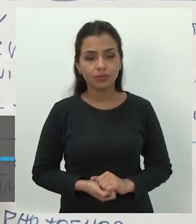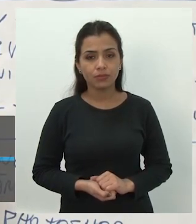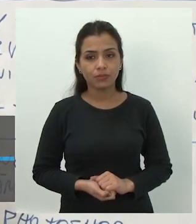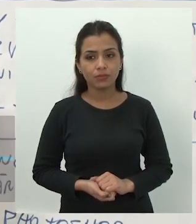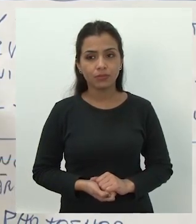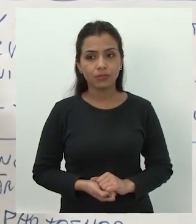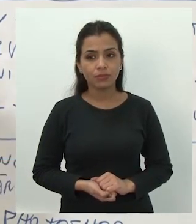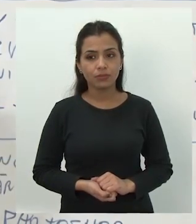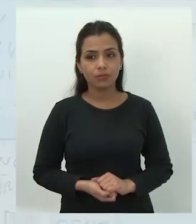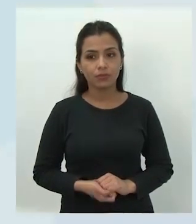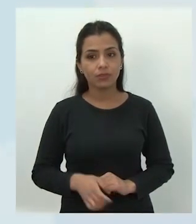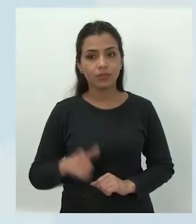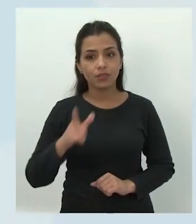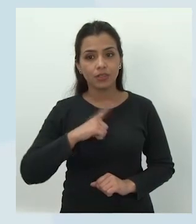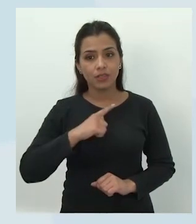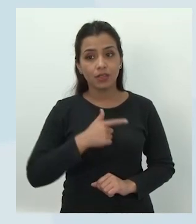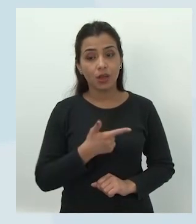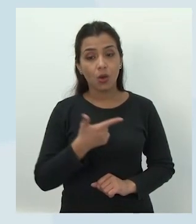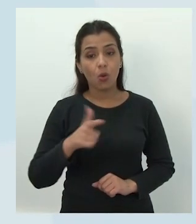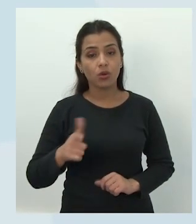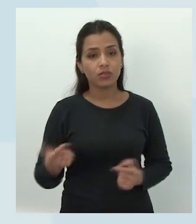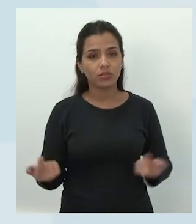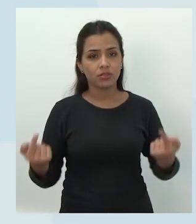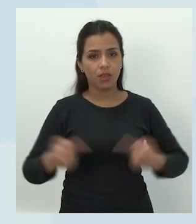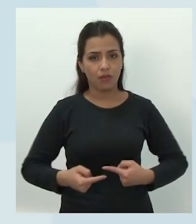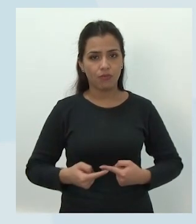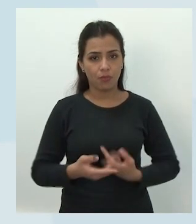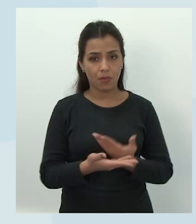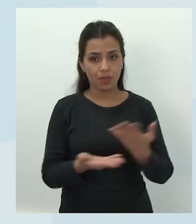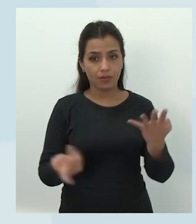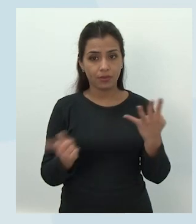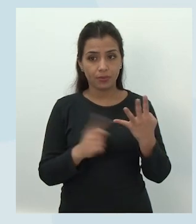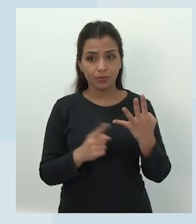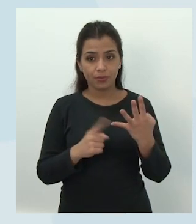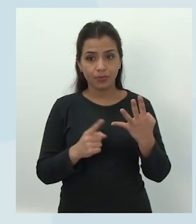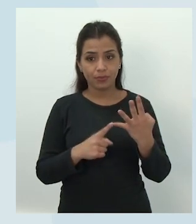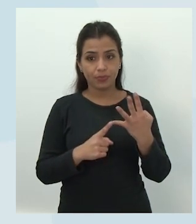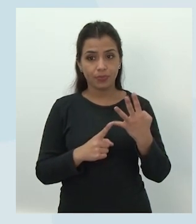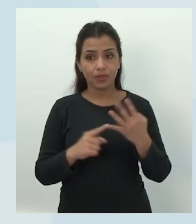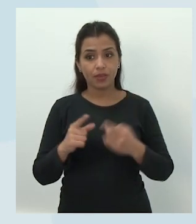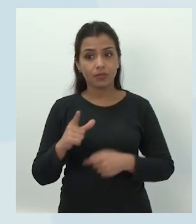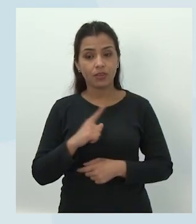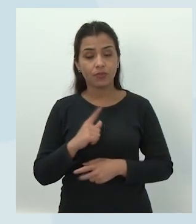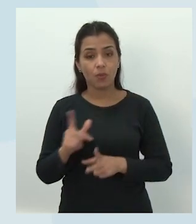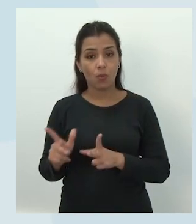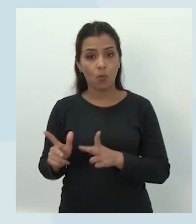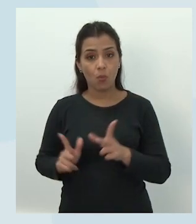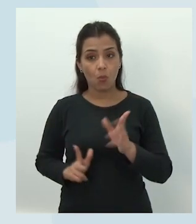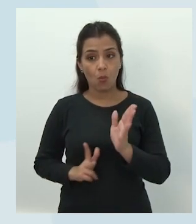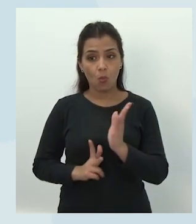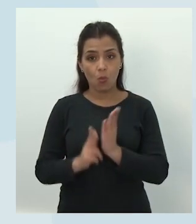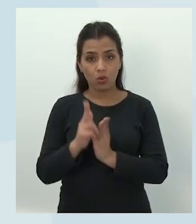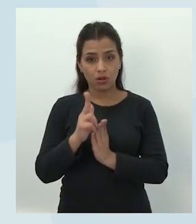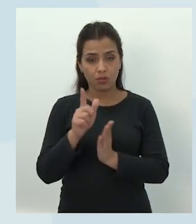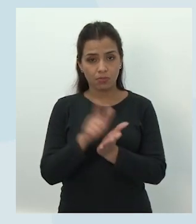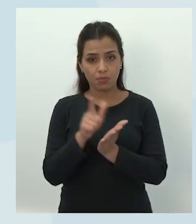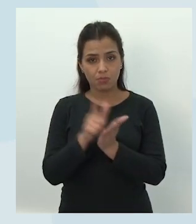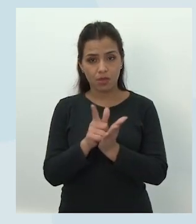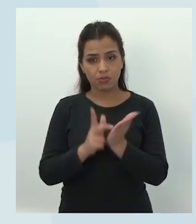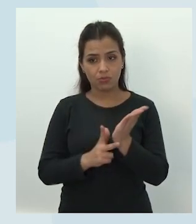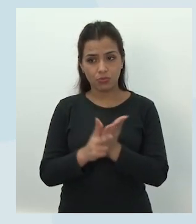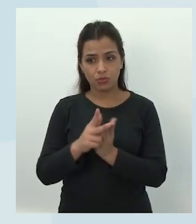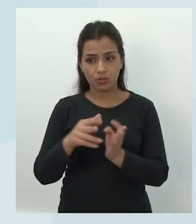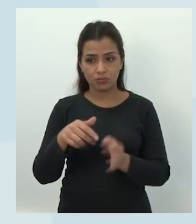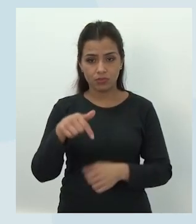mais um desafio para vocês. Então, vocês vão recortar uma filipetazinha de papel, medindo 7 centímetros